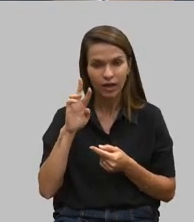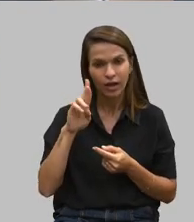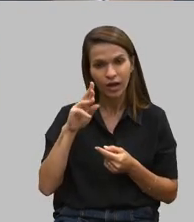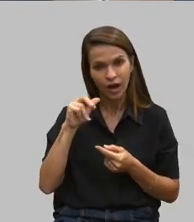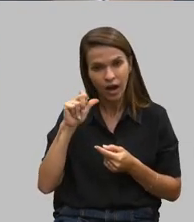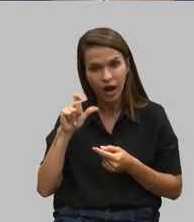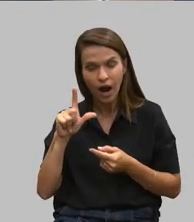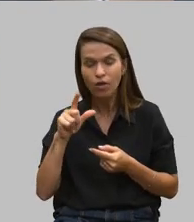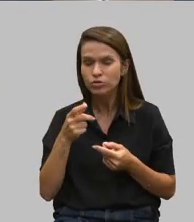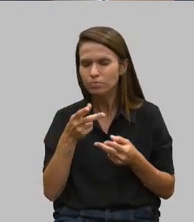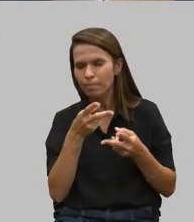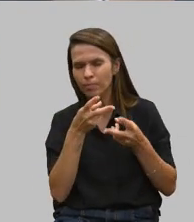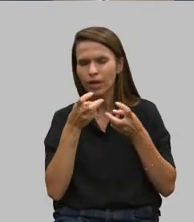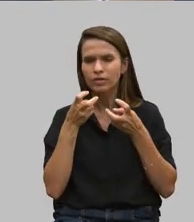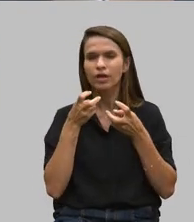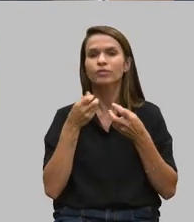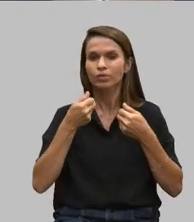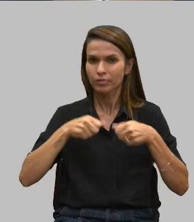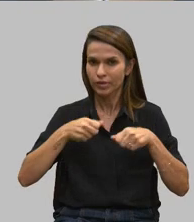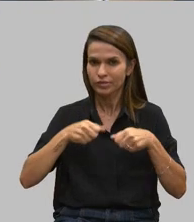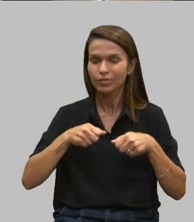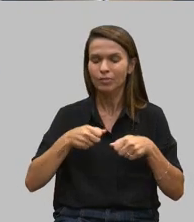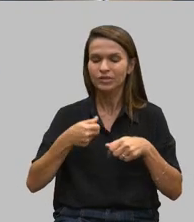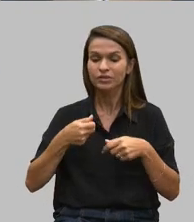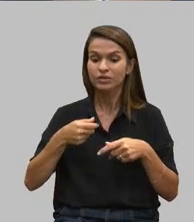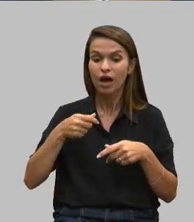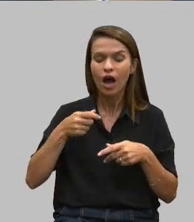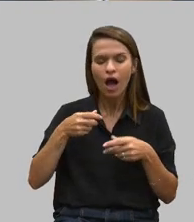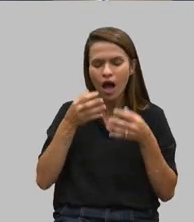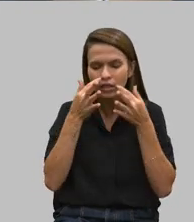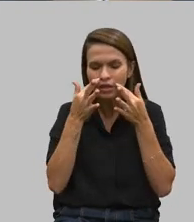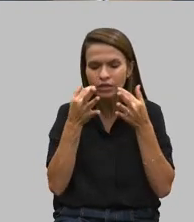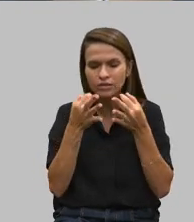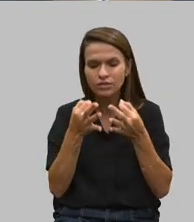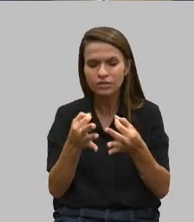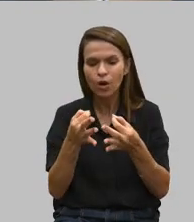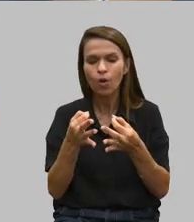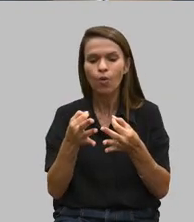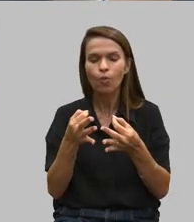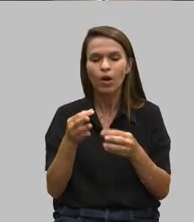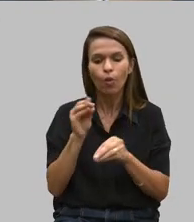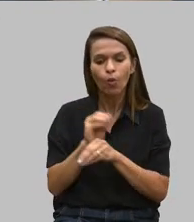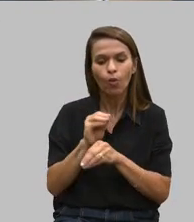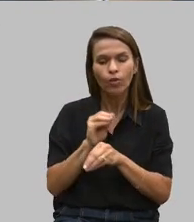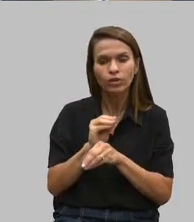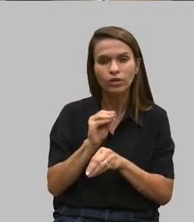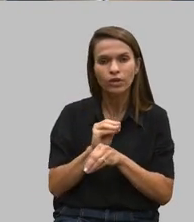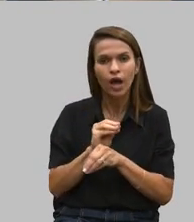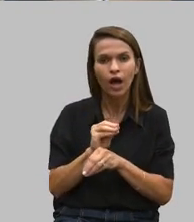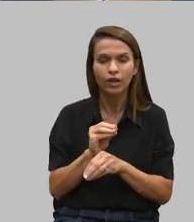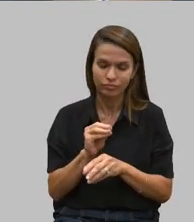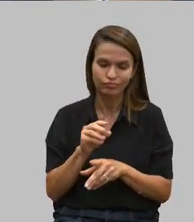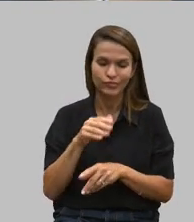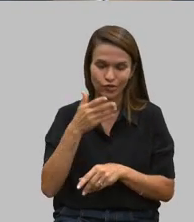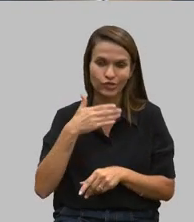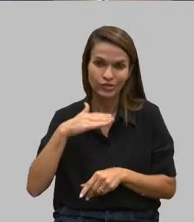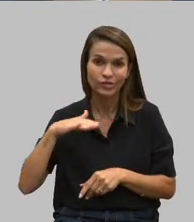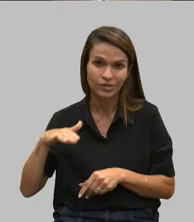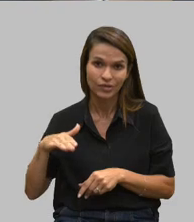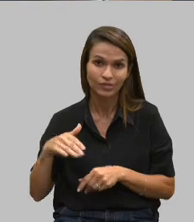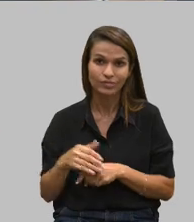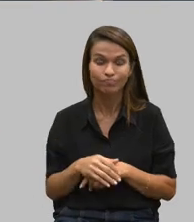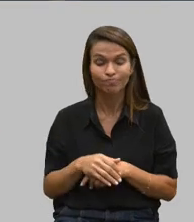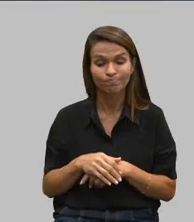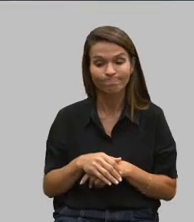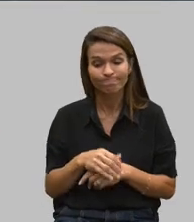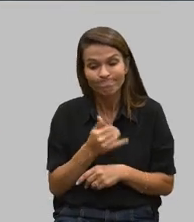vê a necessidade a gente cuidar um pouco mais das nossas crianças né infelizmente nesse momento